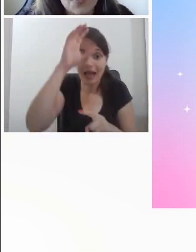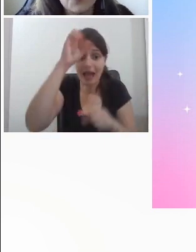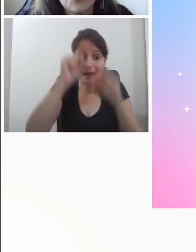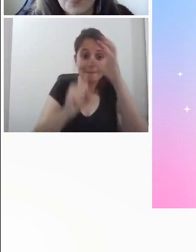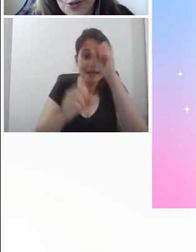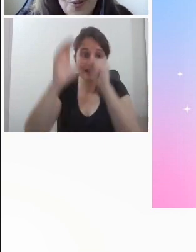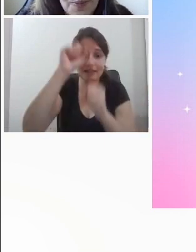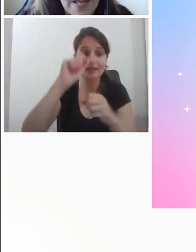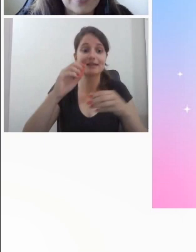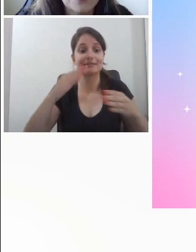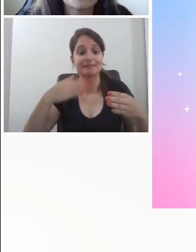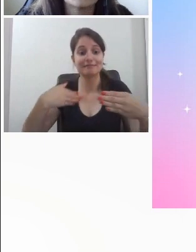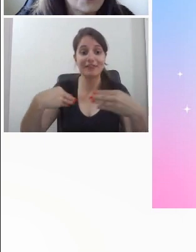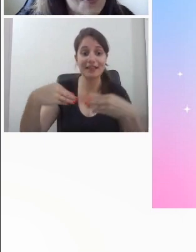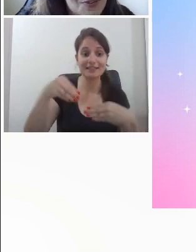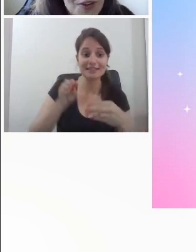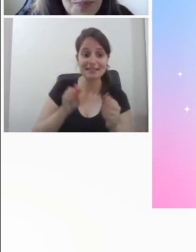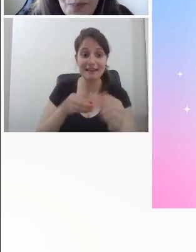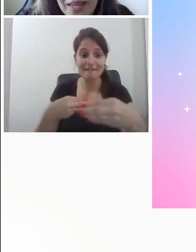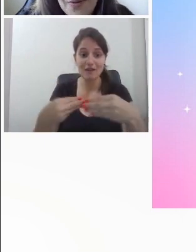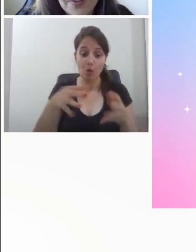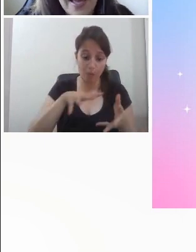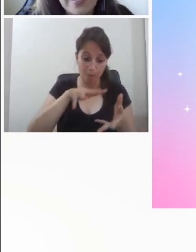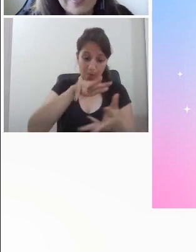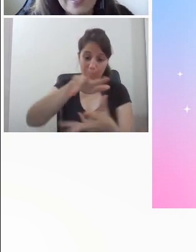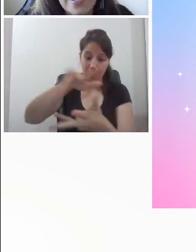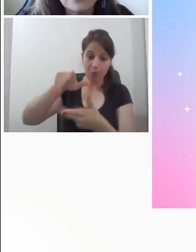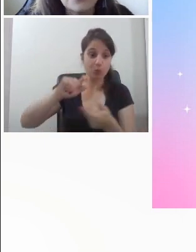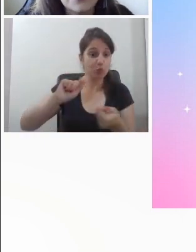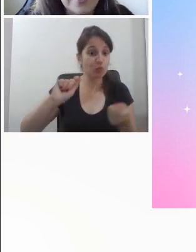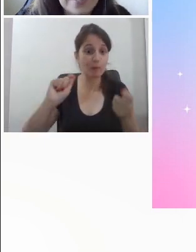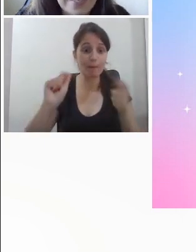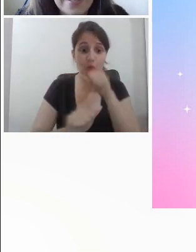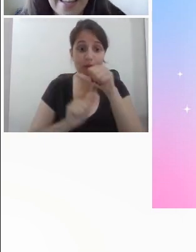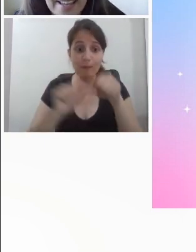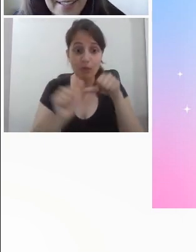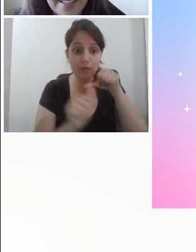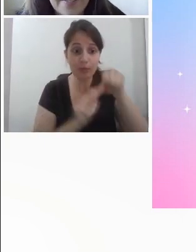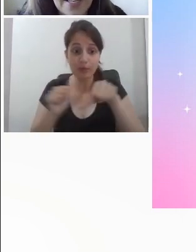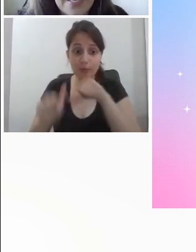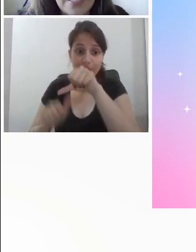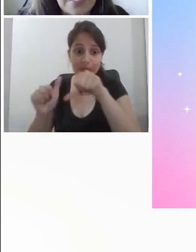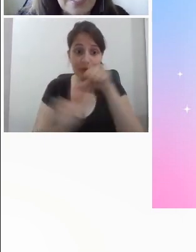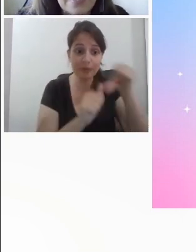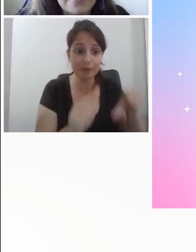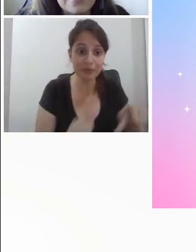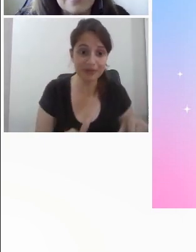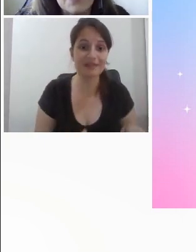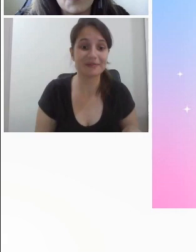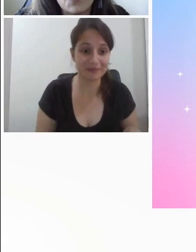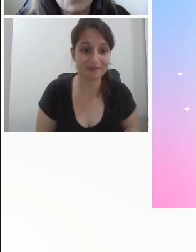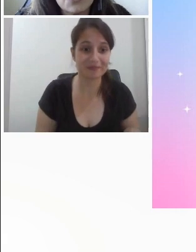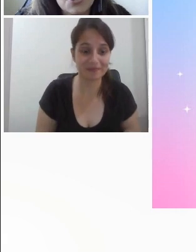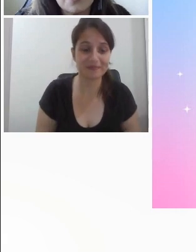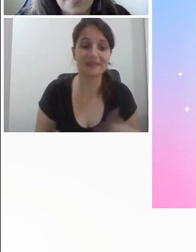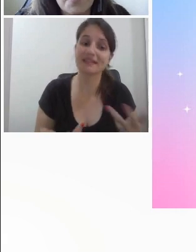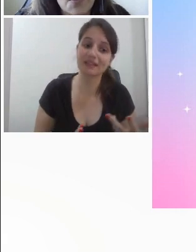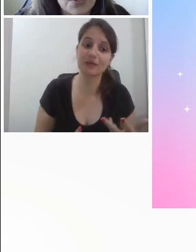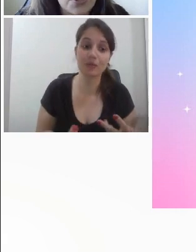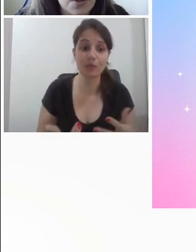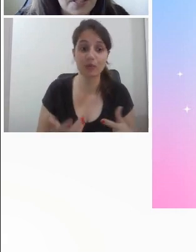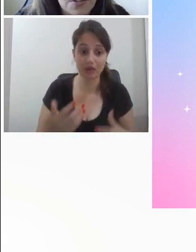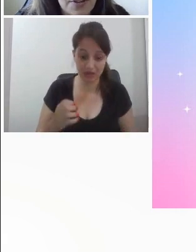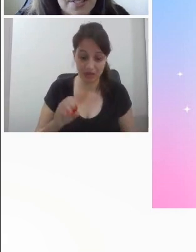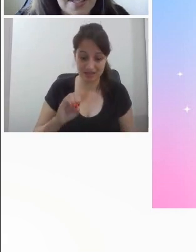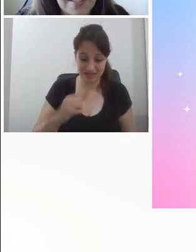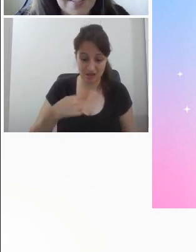volátil o mundo é muito complexo o mundo é muito ambíguo né a gente tem incerteza E aí o quanto a gente sabe